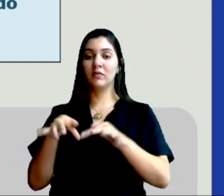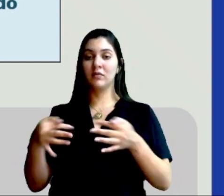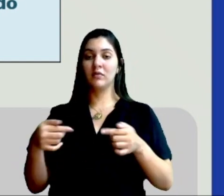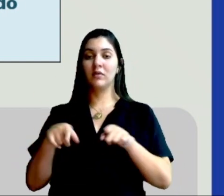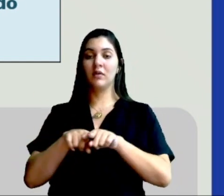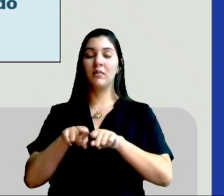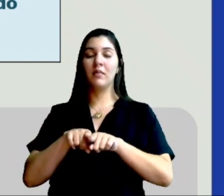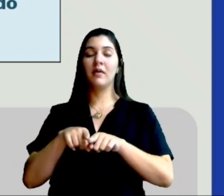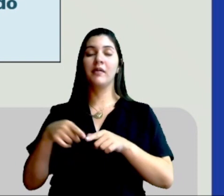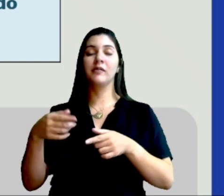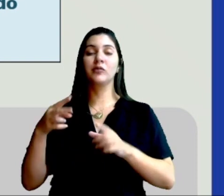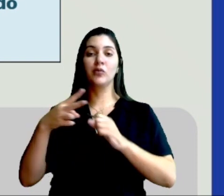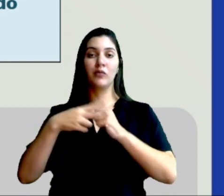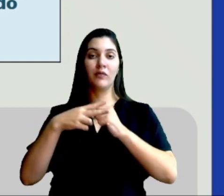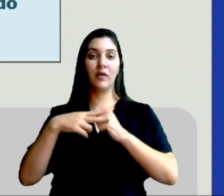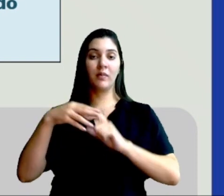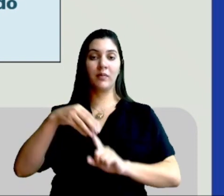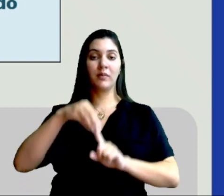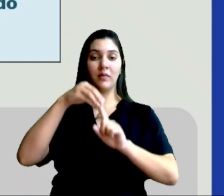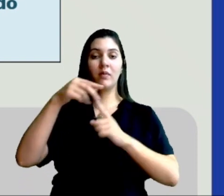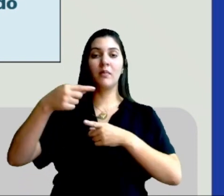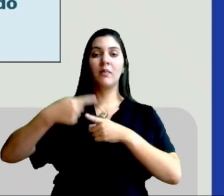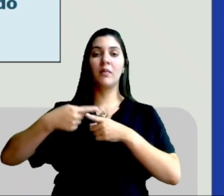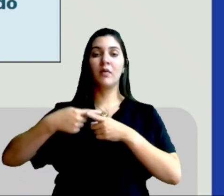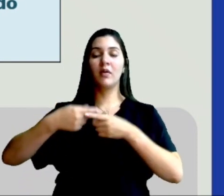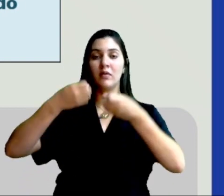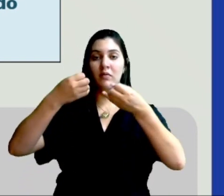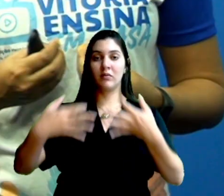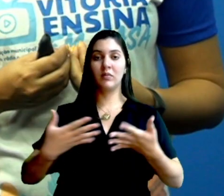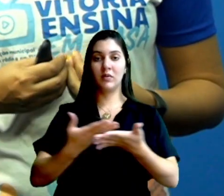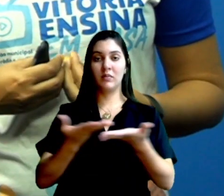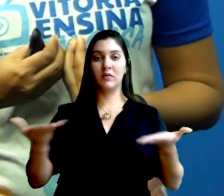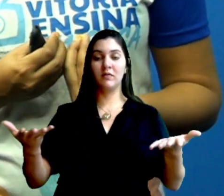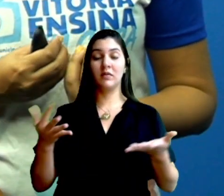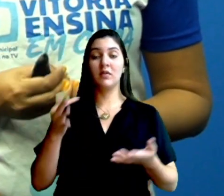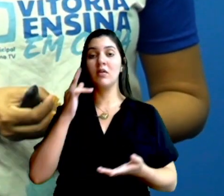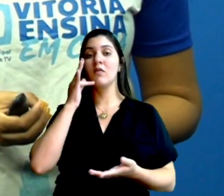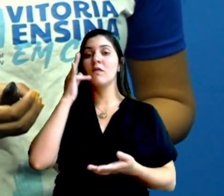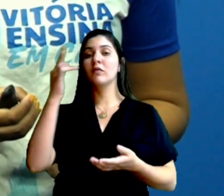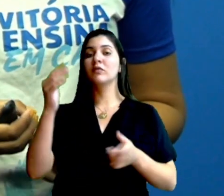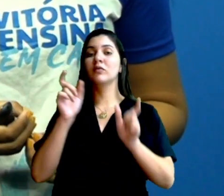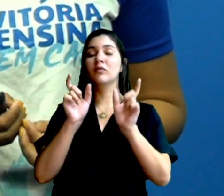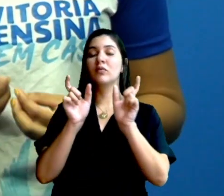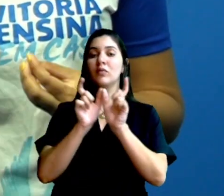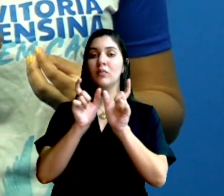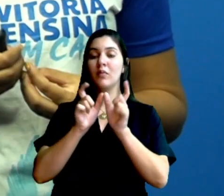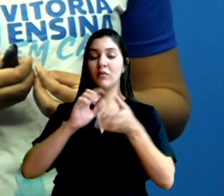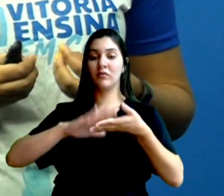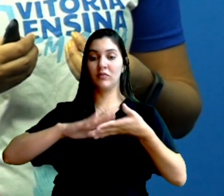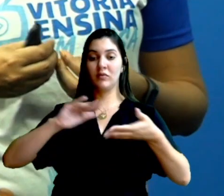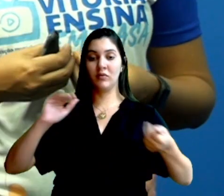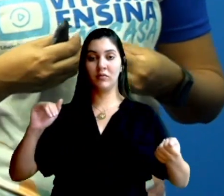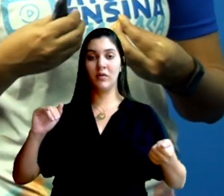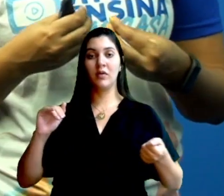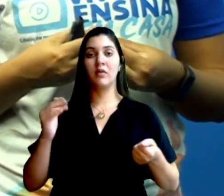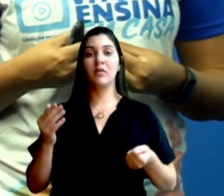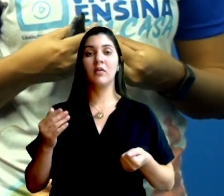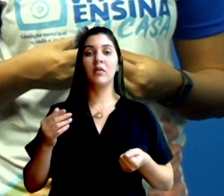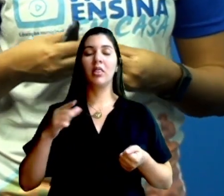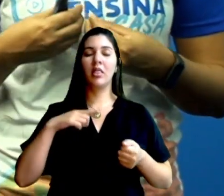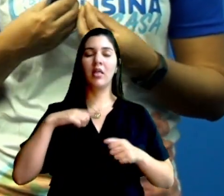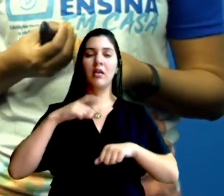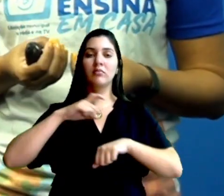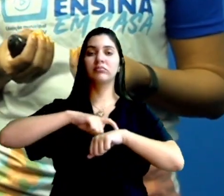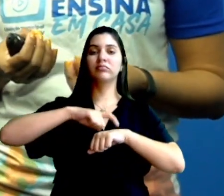verbo principal. Então, por que eu disse a vocês que o futuro composto em espanhol, ele é um